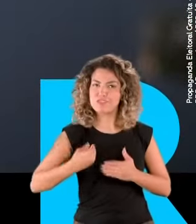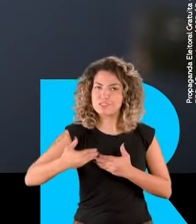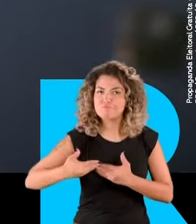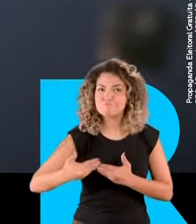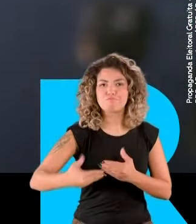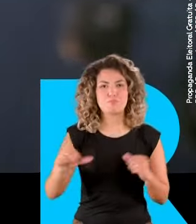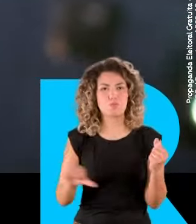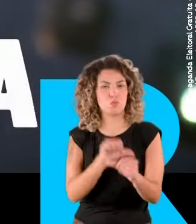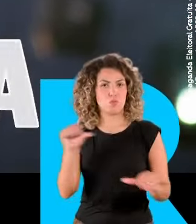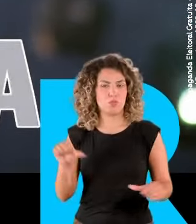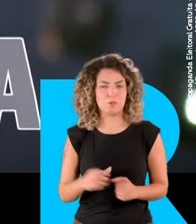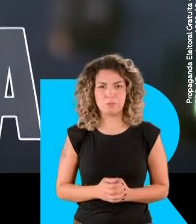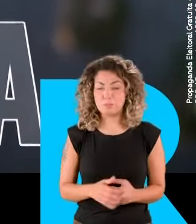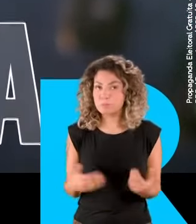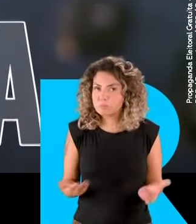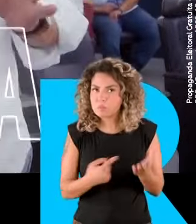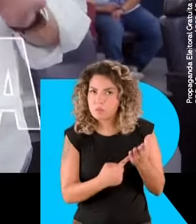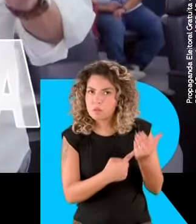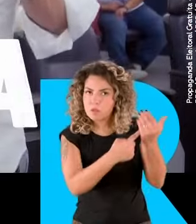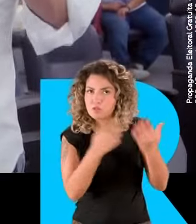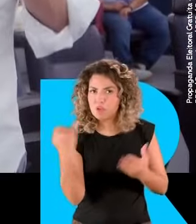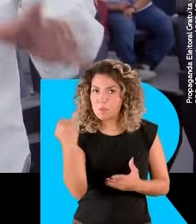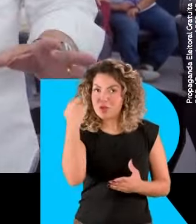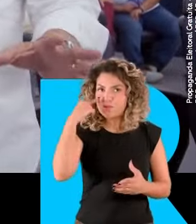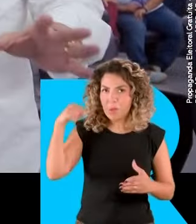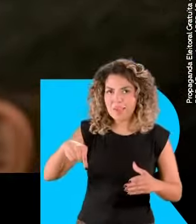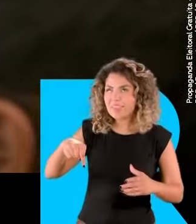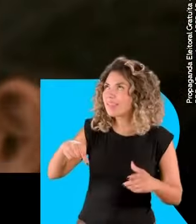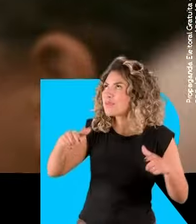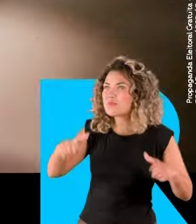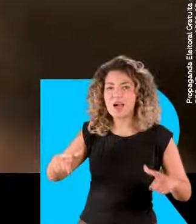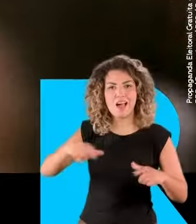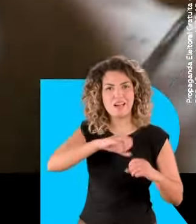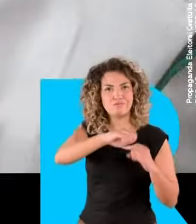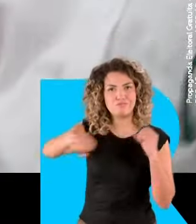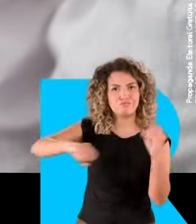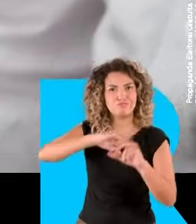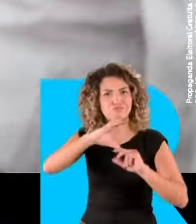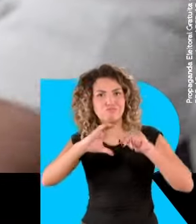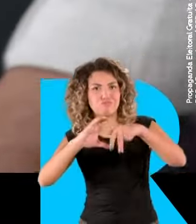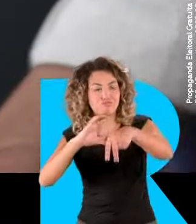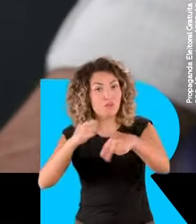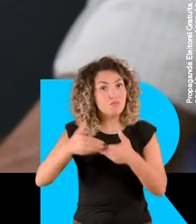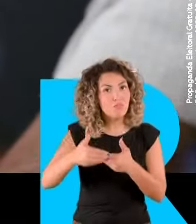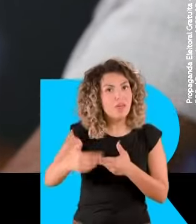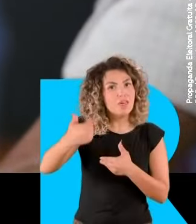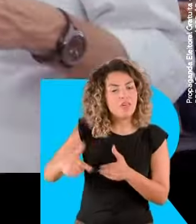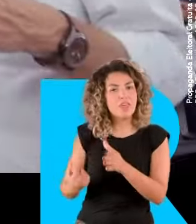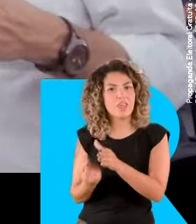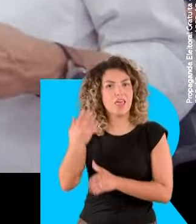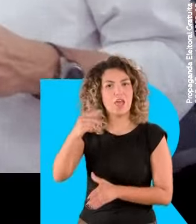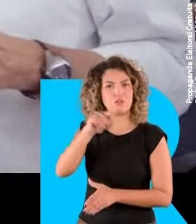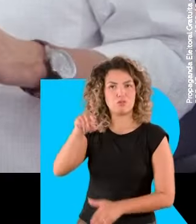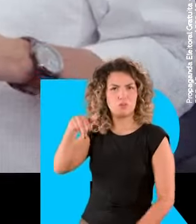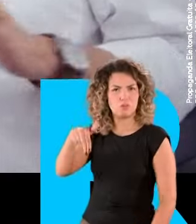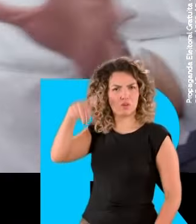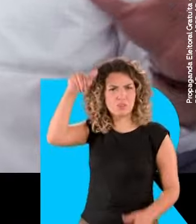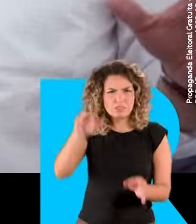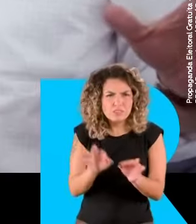a minha vida. O uso da tecnologia, gente, é fundamental, né? Então, a gente está aqui com esse planetário, já vamos colocar outro lá na Zona Norte também. E não é